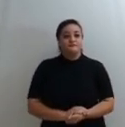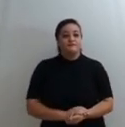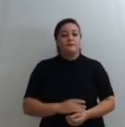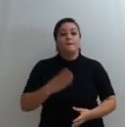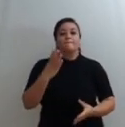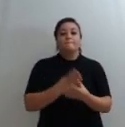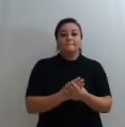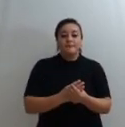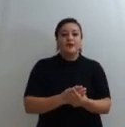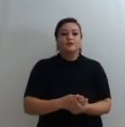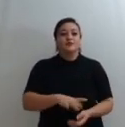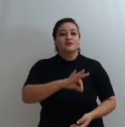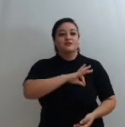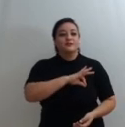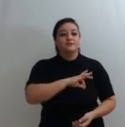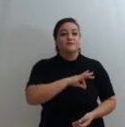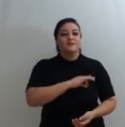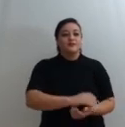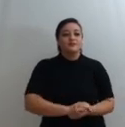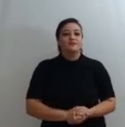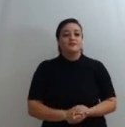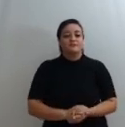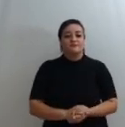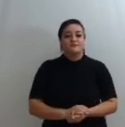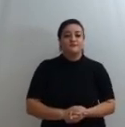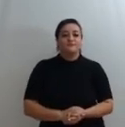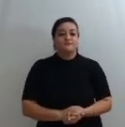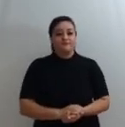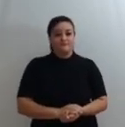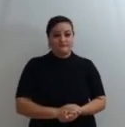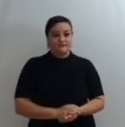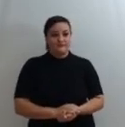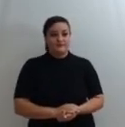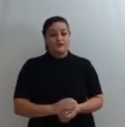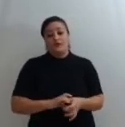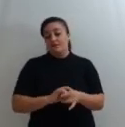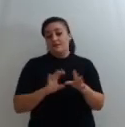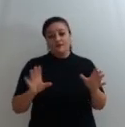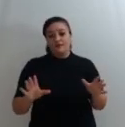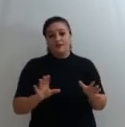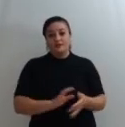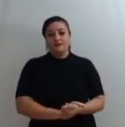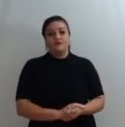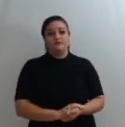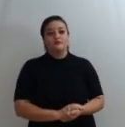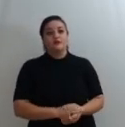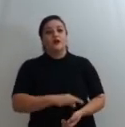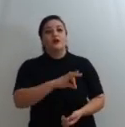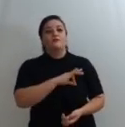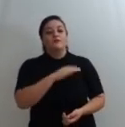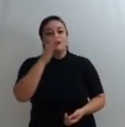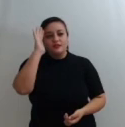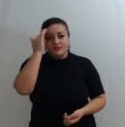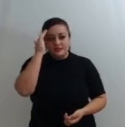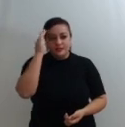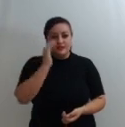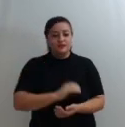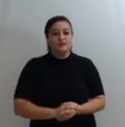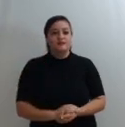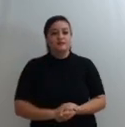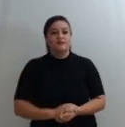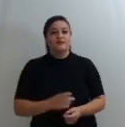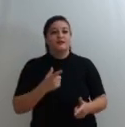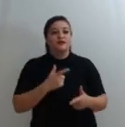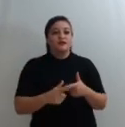da Polícia Militar, que foi instaurado pela independência das instâncias, ele foi absolvido. A Polícia Militar entende que, no caso dessa situação, ele